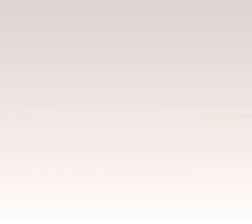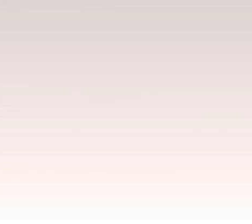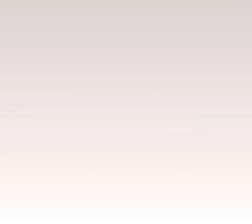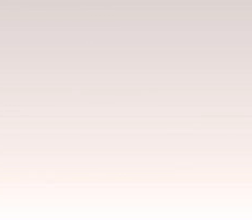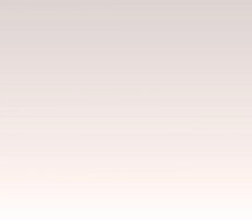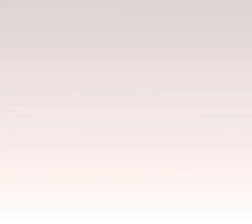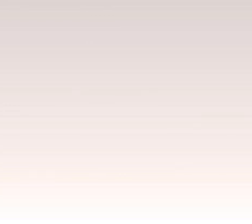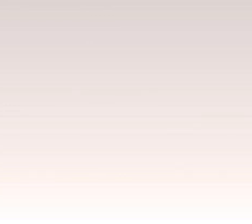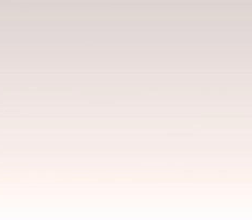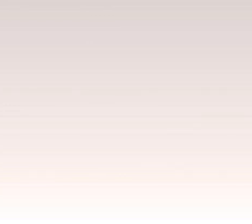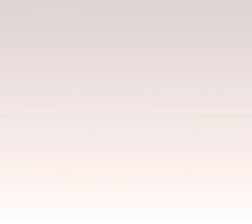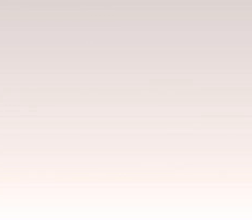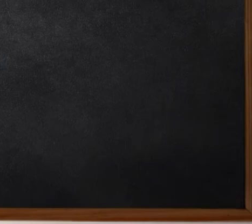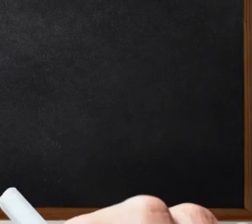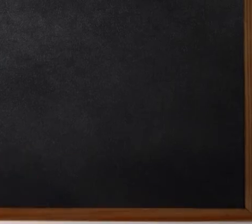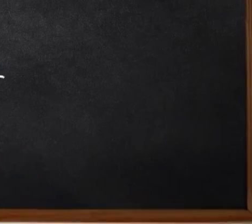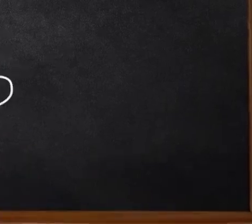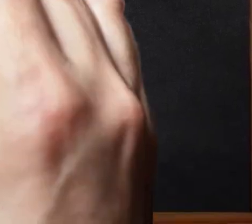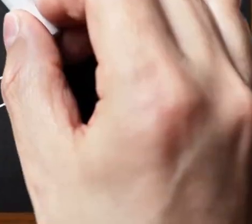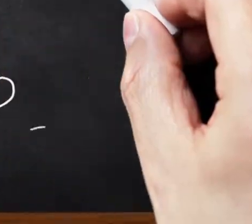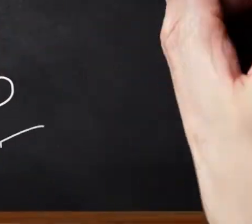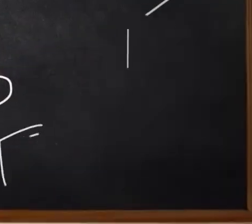E aí